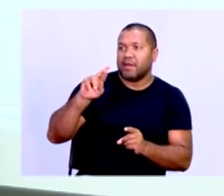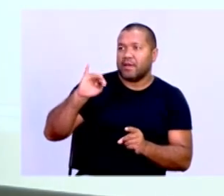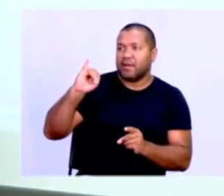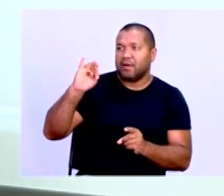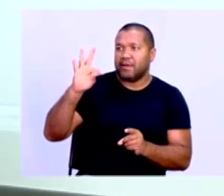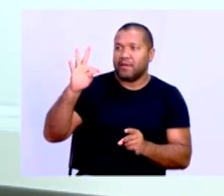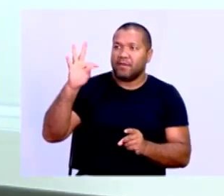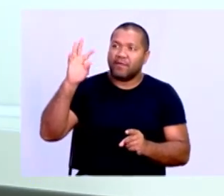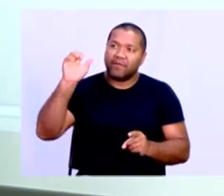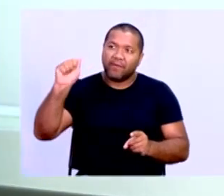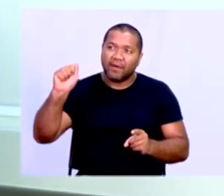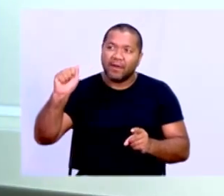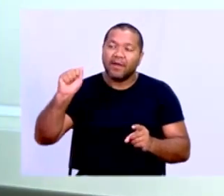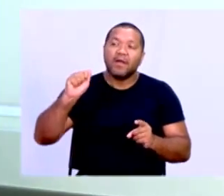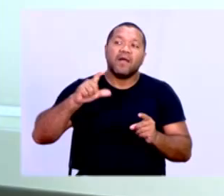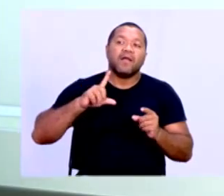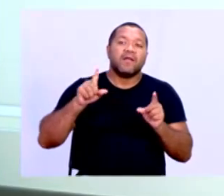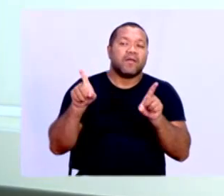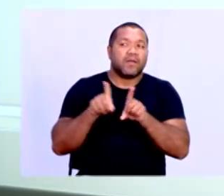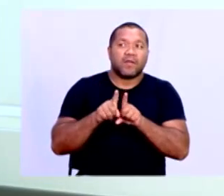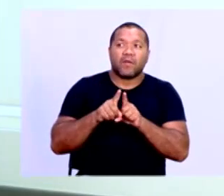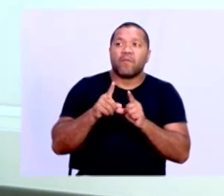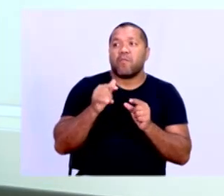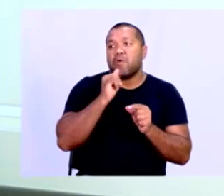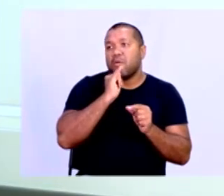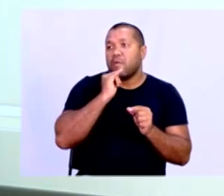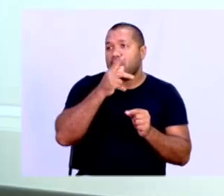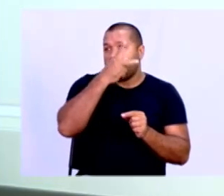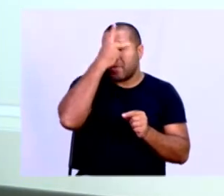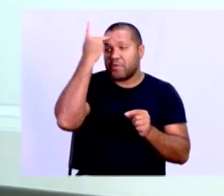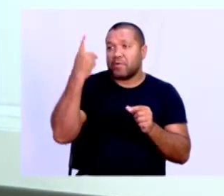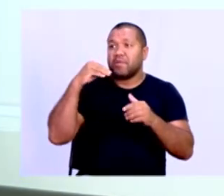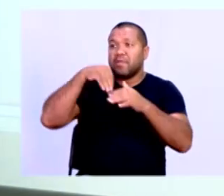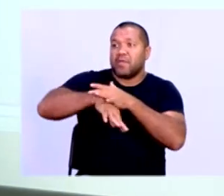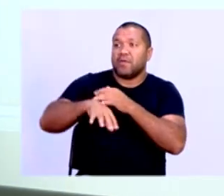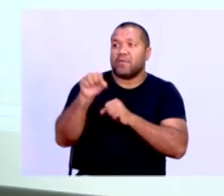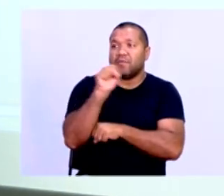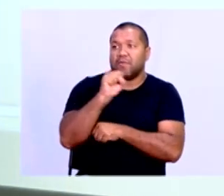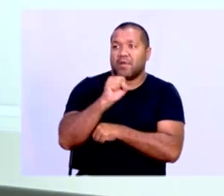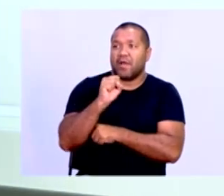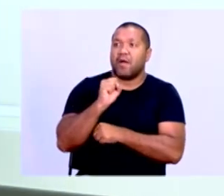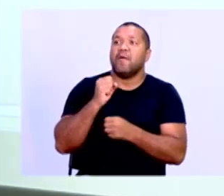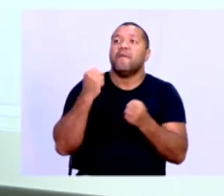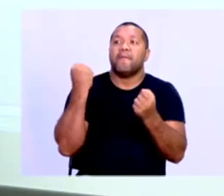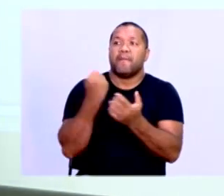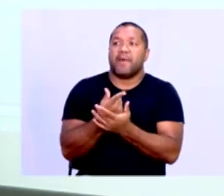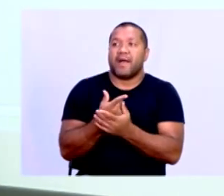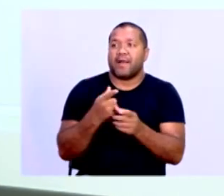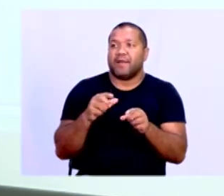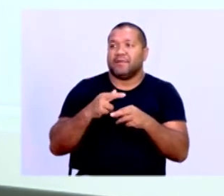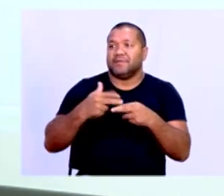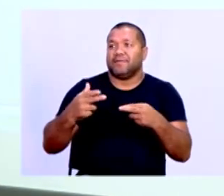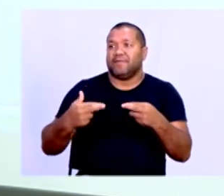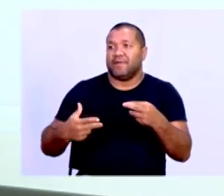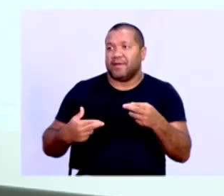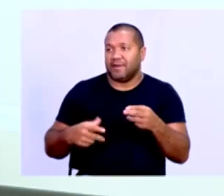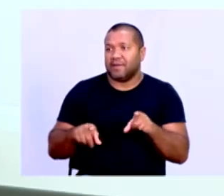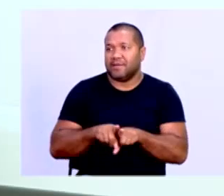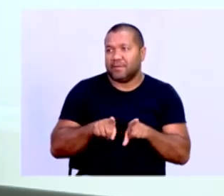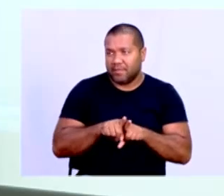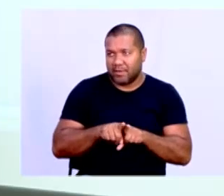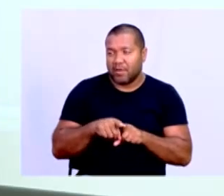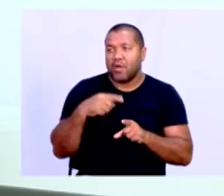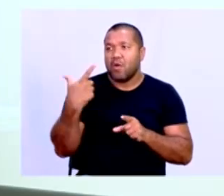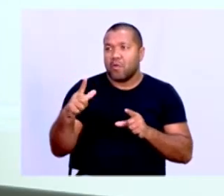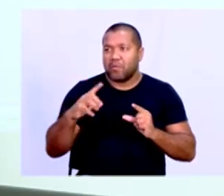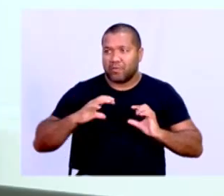pela quantidade de pessoas que tem dentro do carro. O outro método, o outro parâmetro que eu vou utilizar no caminhão